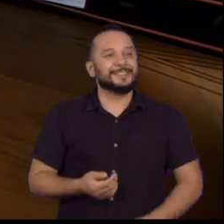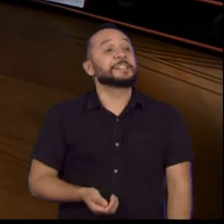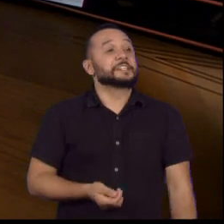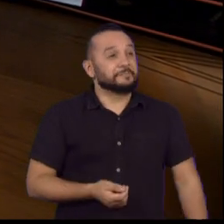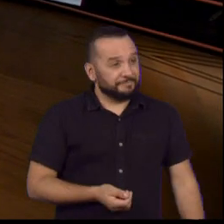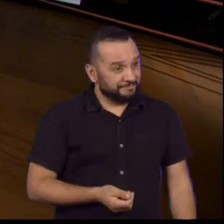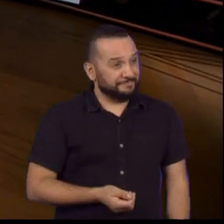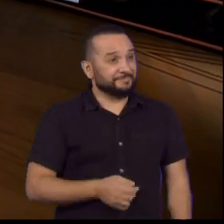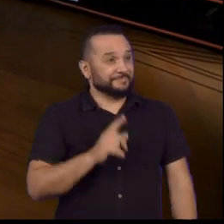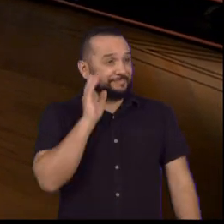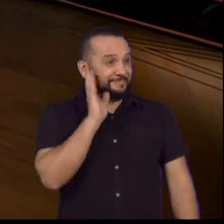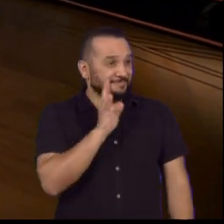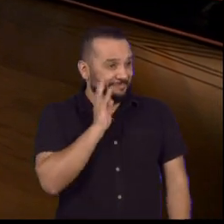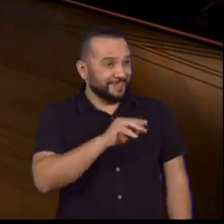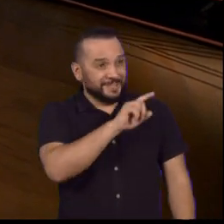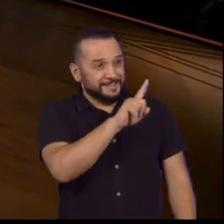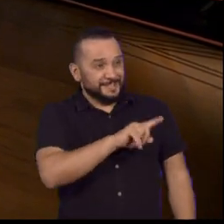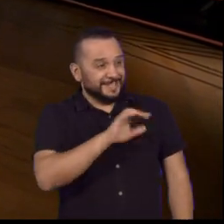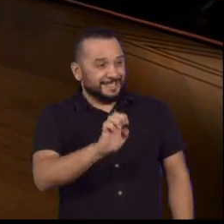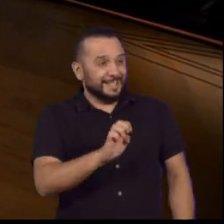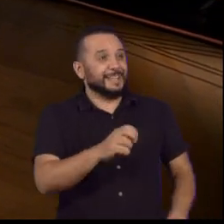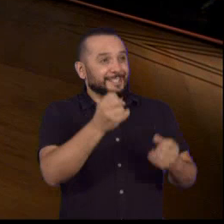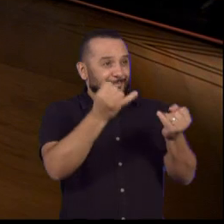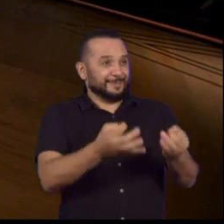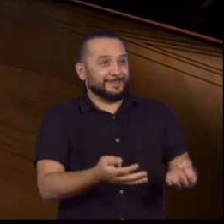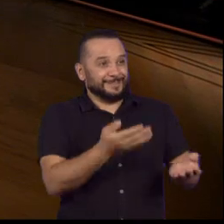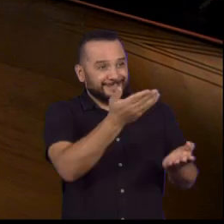Grande Zé Celso.